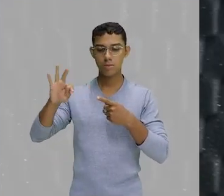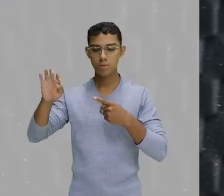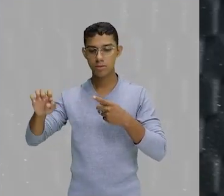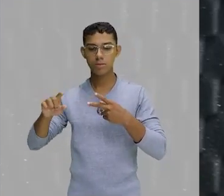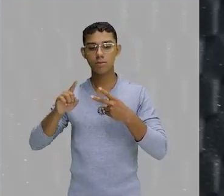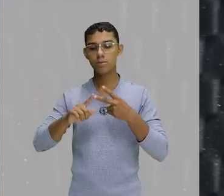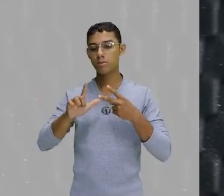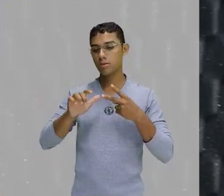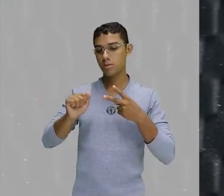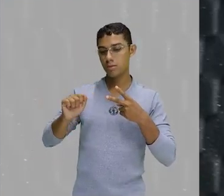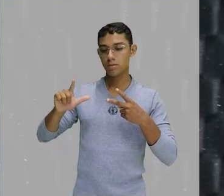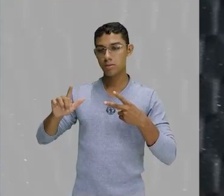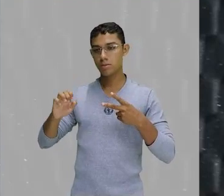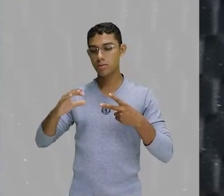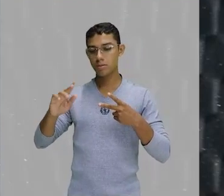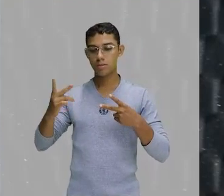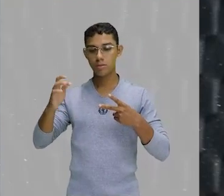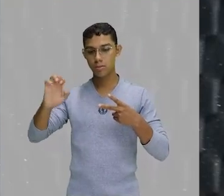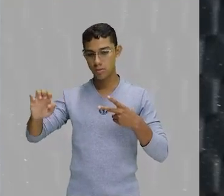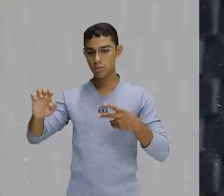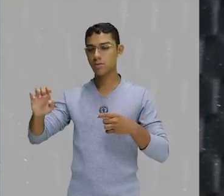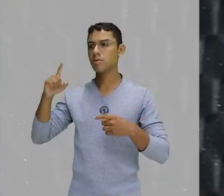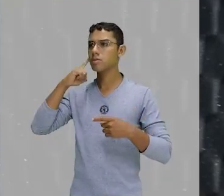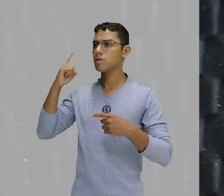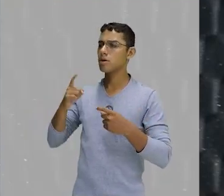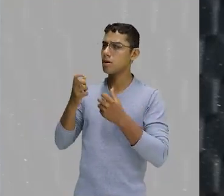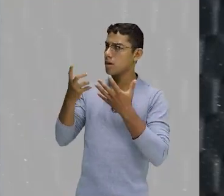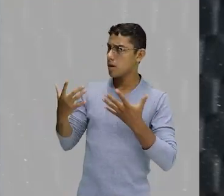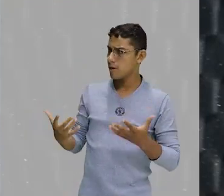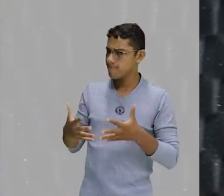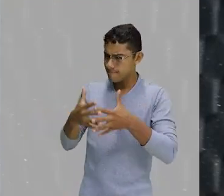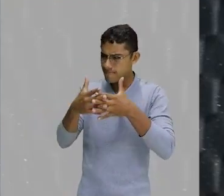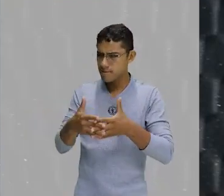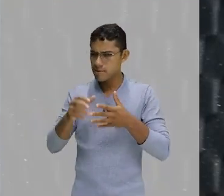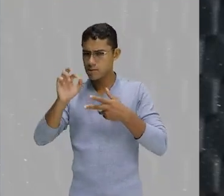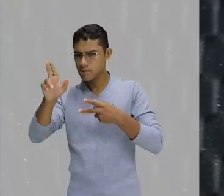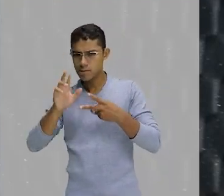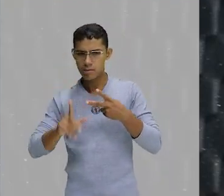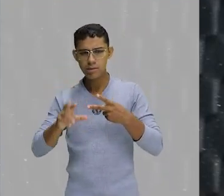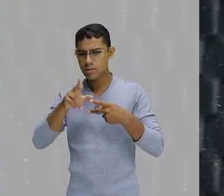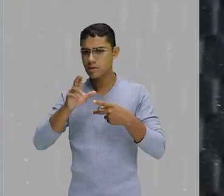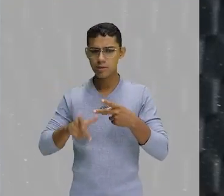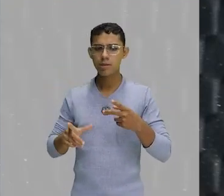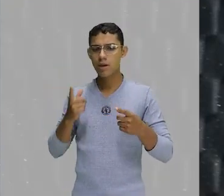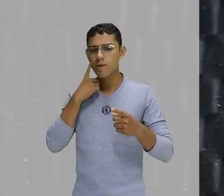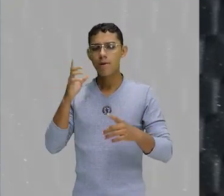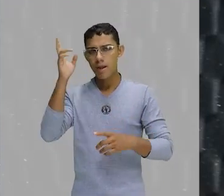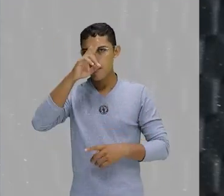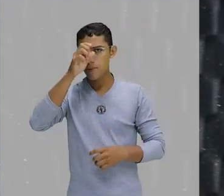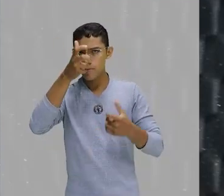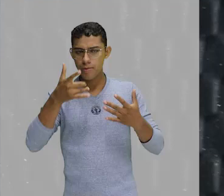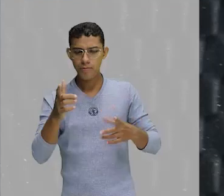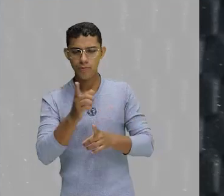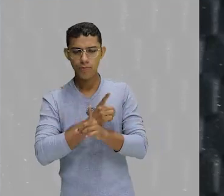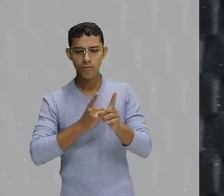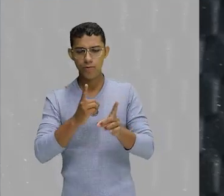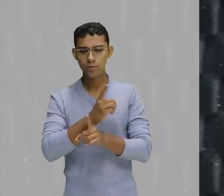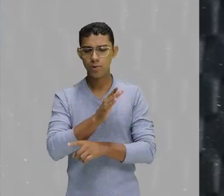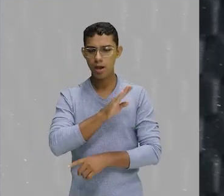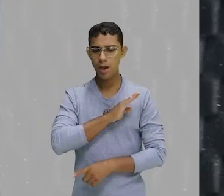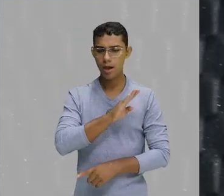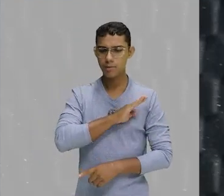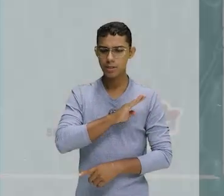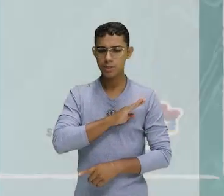fácil como parece assim. Então, a gente vai esmiuçar um pouquinho mais lá na frente. Lembra que eu falei dos falsos amigos? Pois é, esse slide vem falar